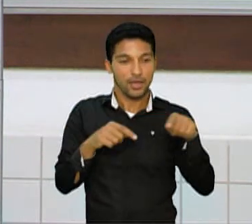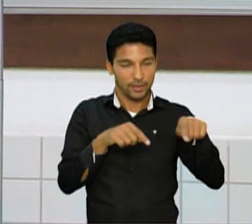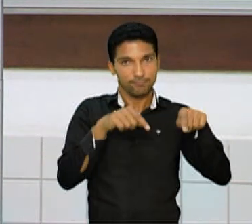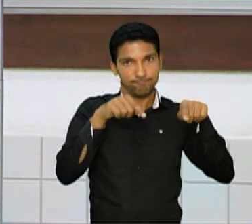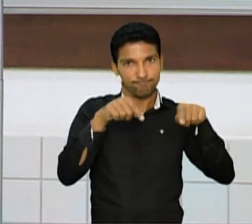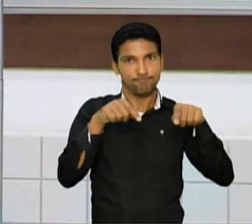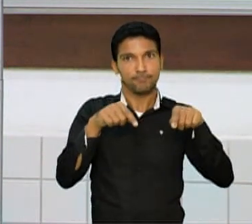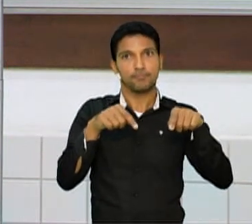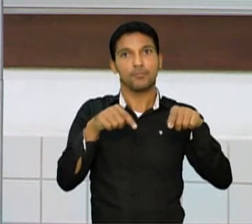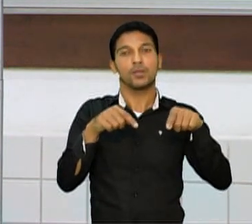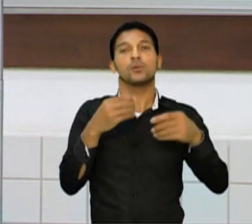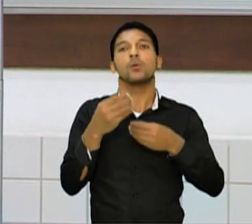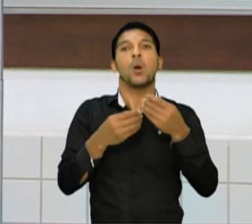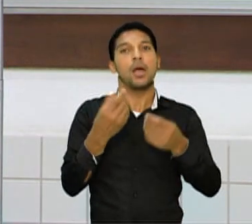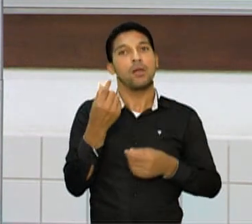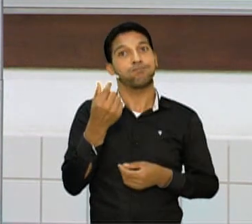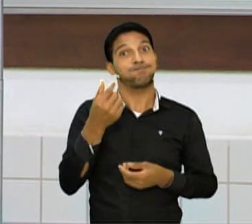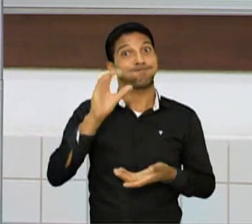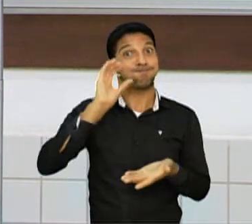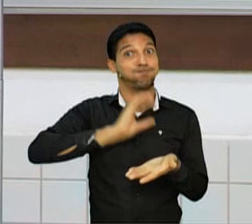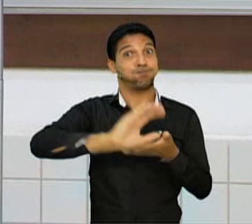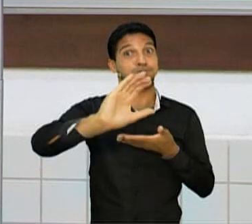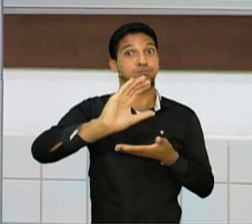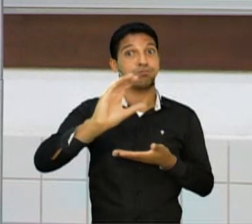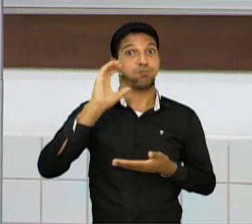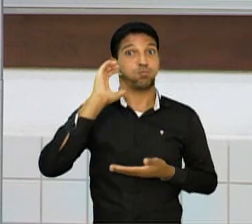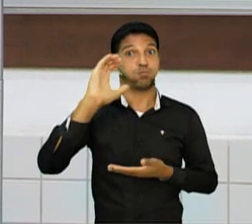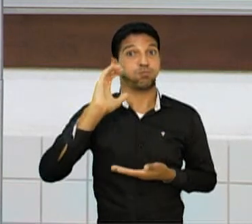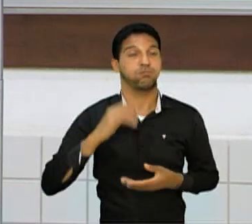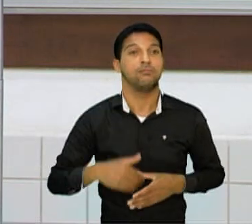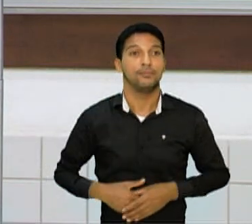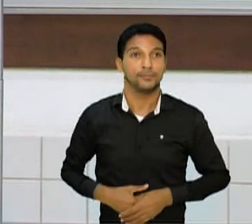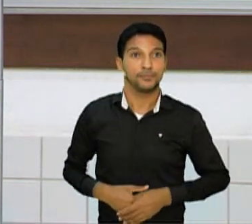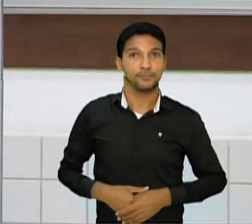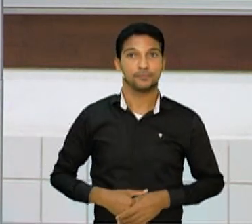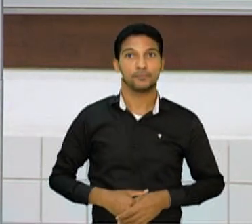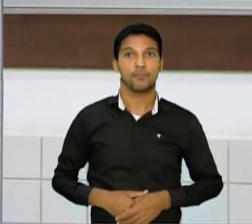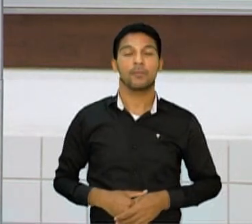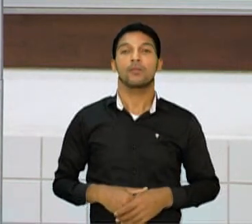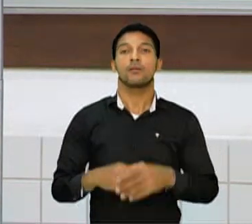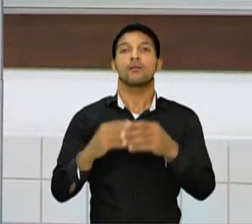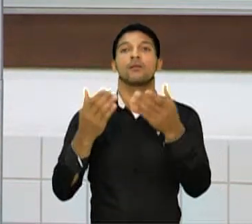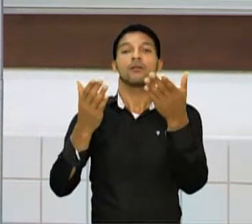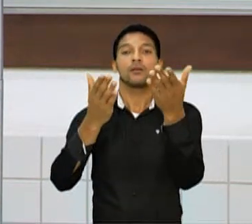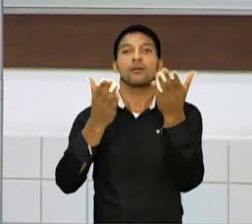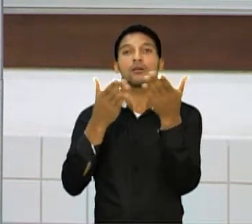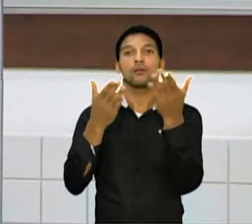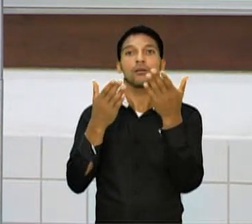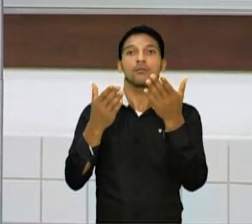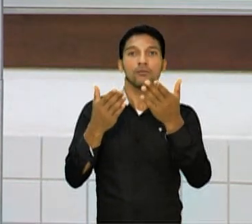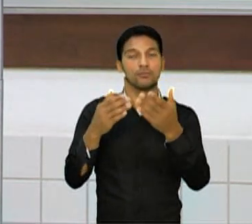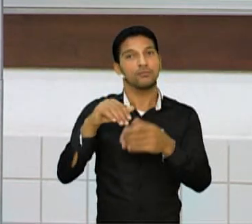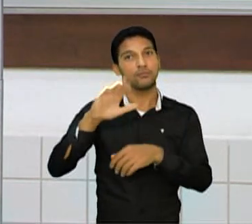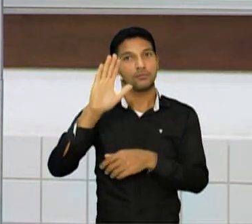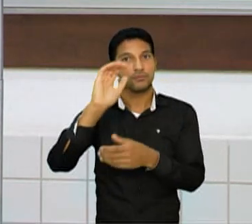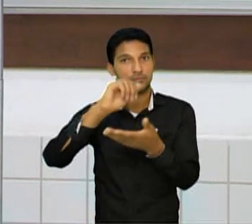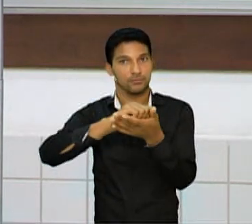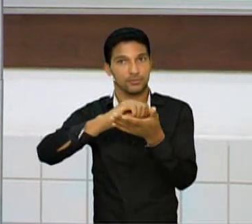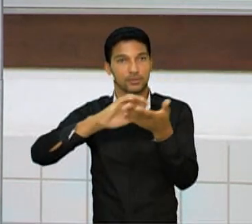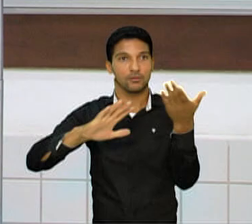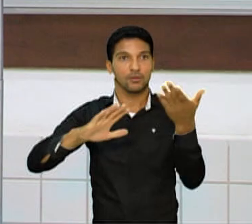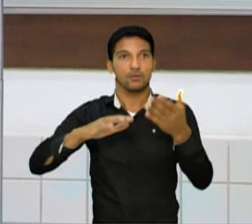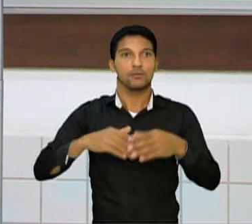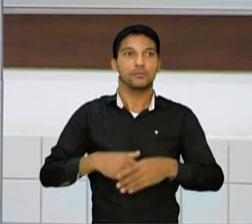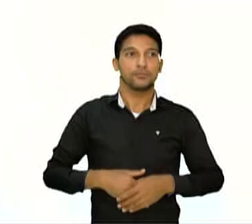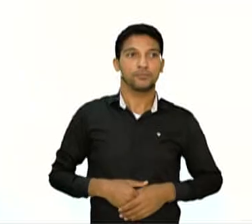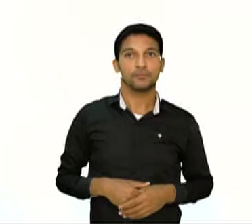para ver custo e benefício. Para fechar este períodozinho, vamos fazer agora mais uma atividade, agora